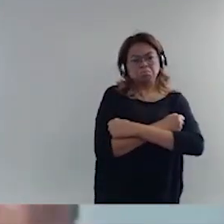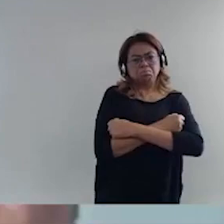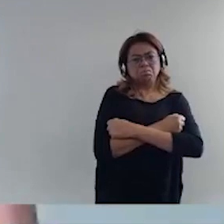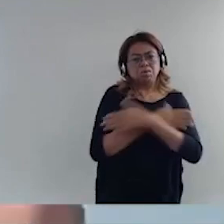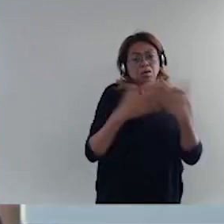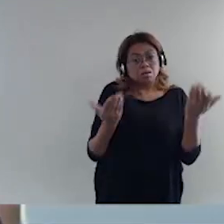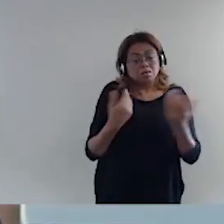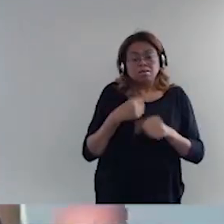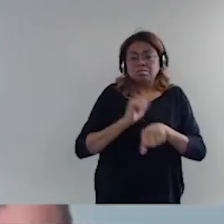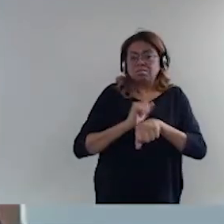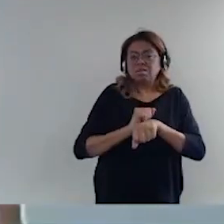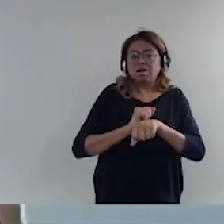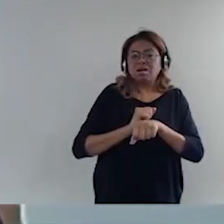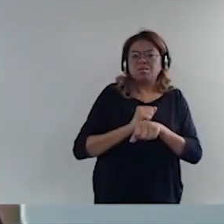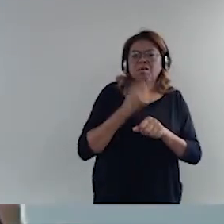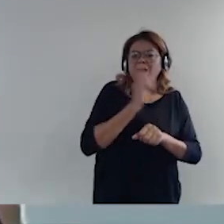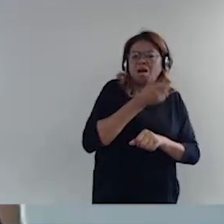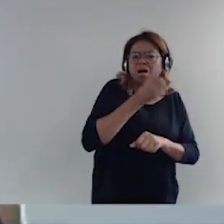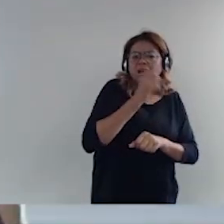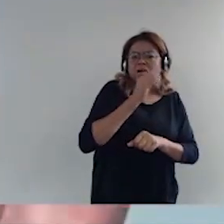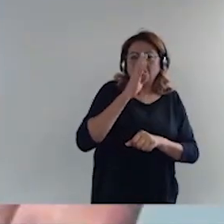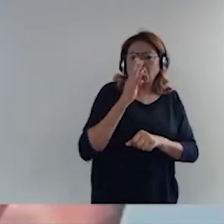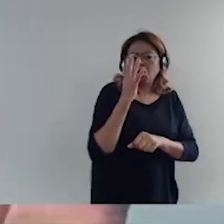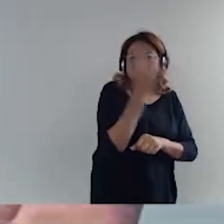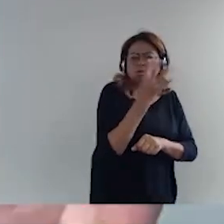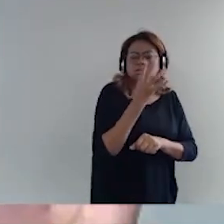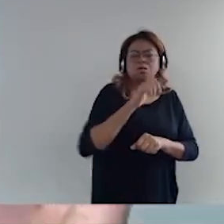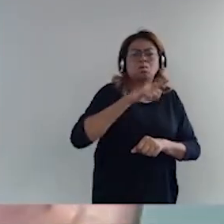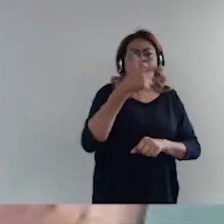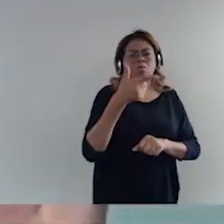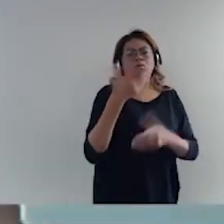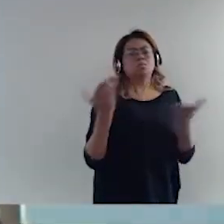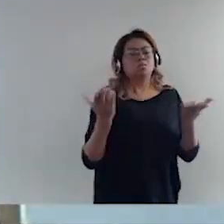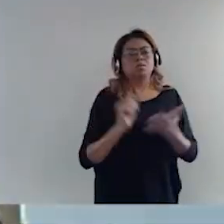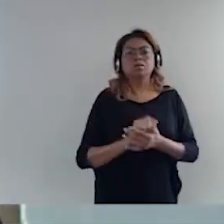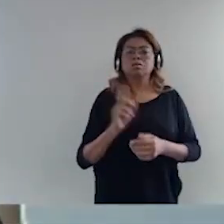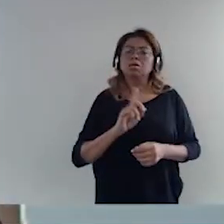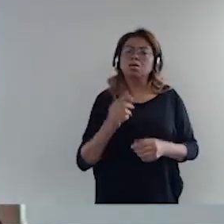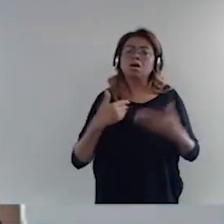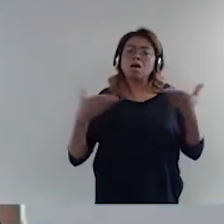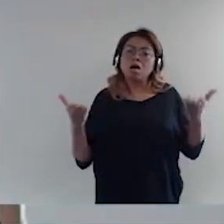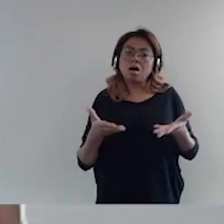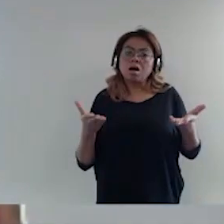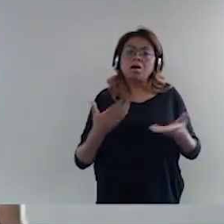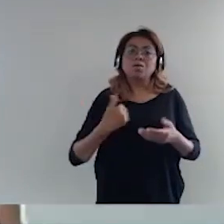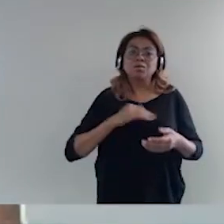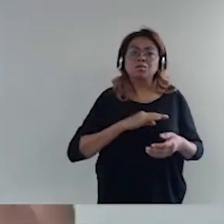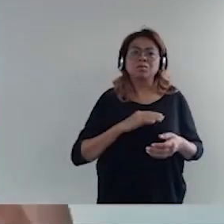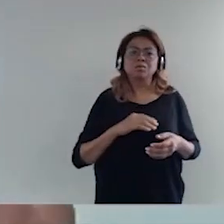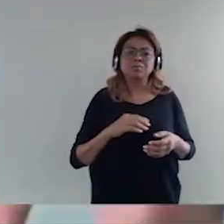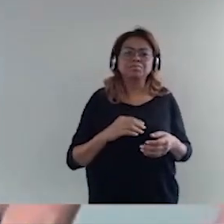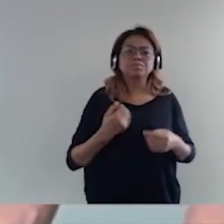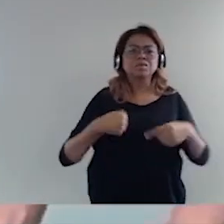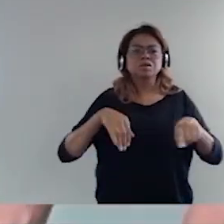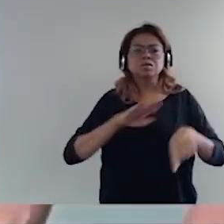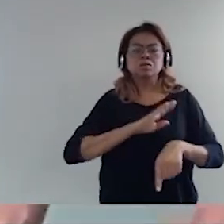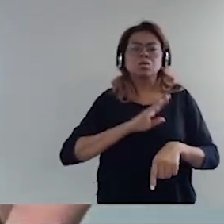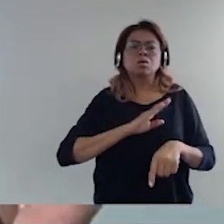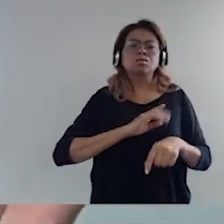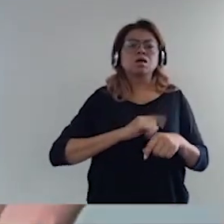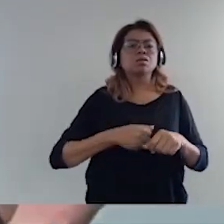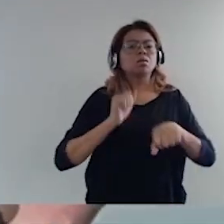outros. Aqui está o erro, e aqui, Adélia, em linhas gerais e respeitando o tempo, eu encerro para